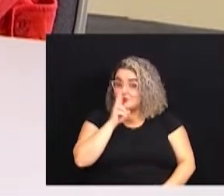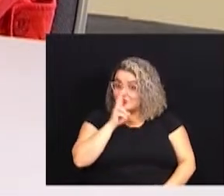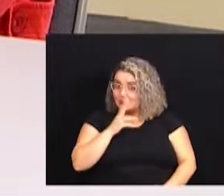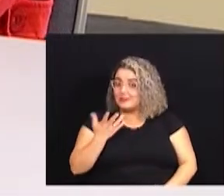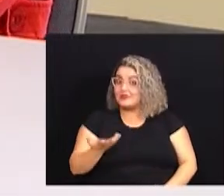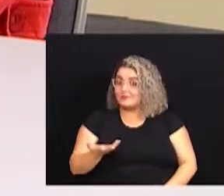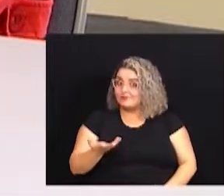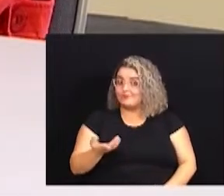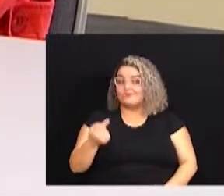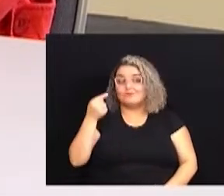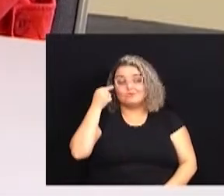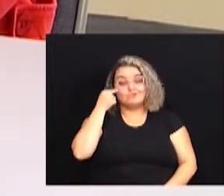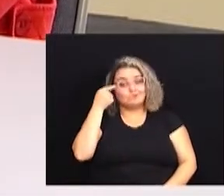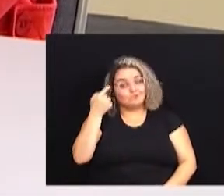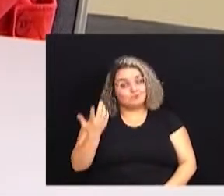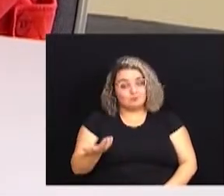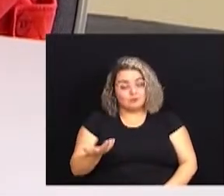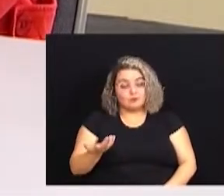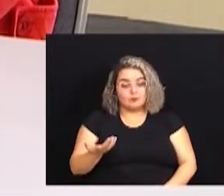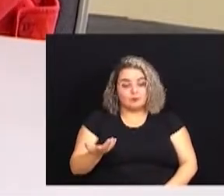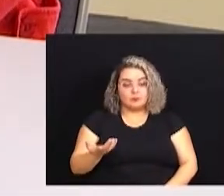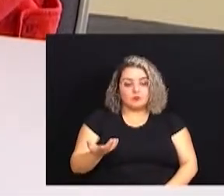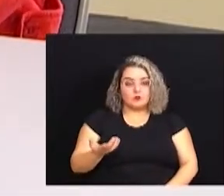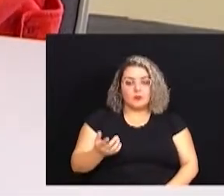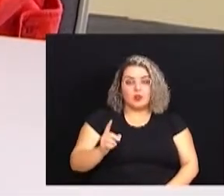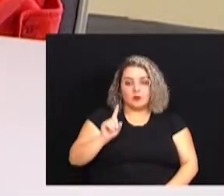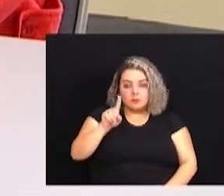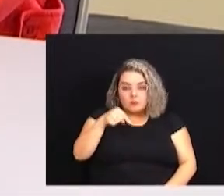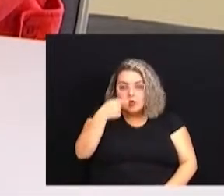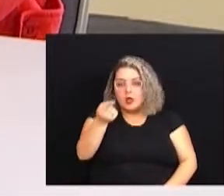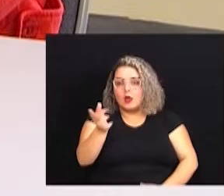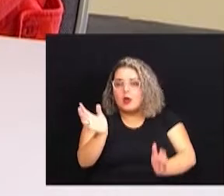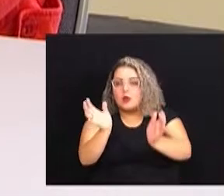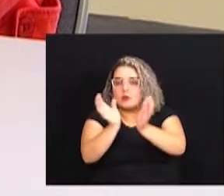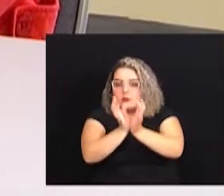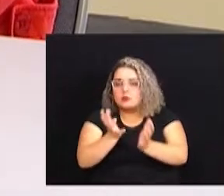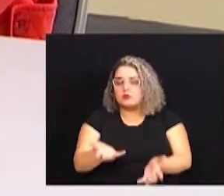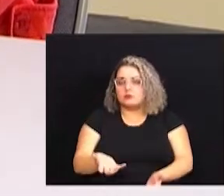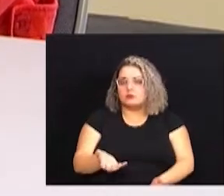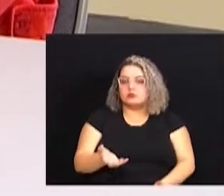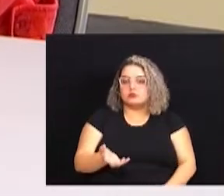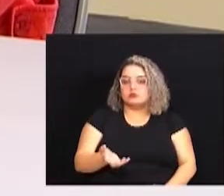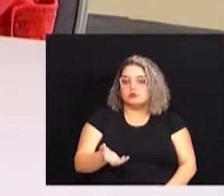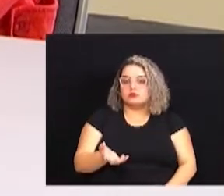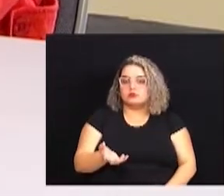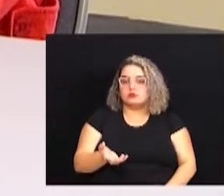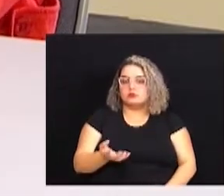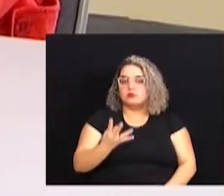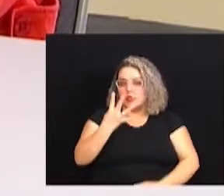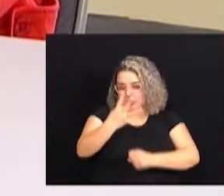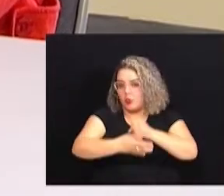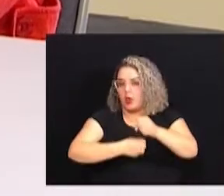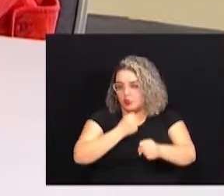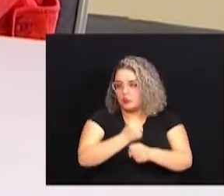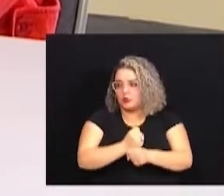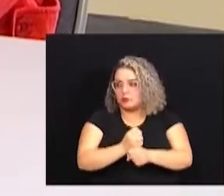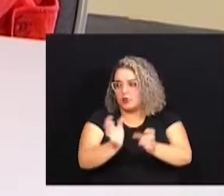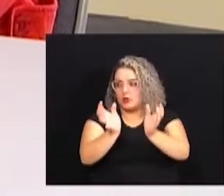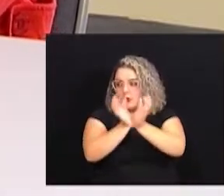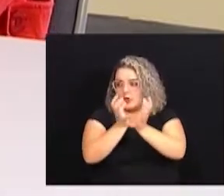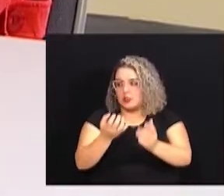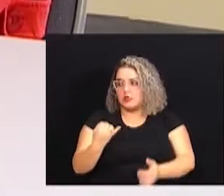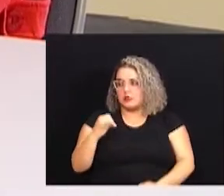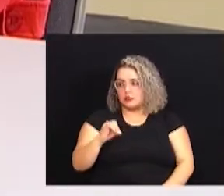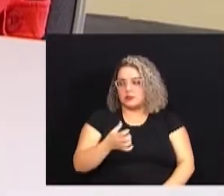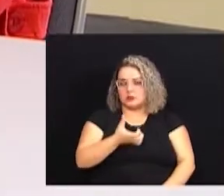emergencial. Vamos pensar, então, que você quer ir para a próxima Copa, para a Copa daqui a 4